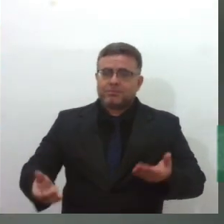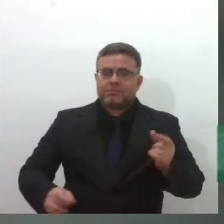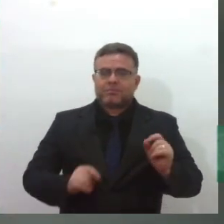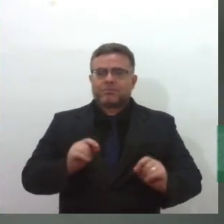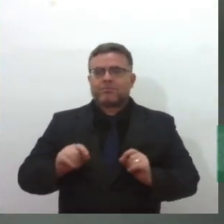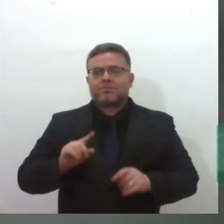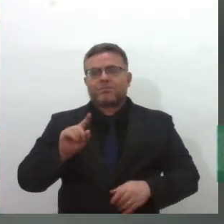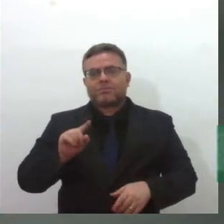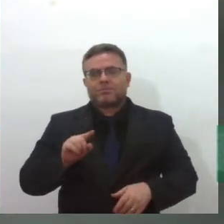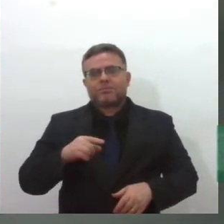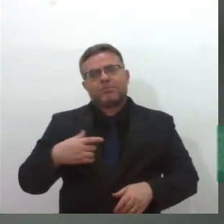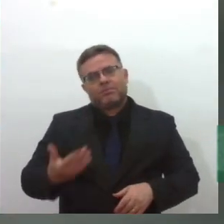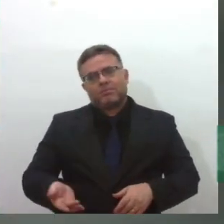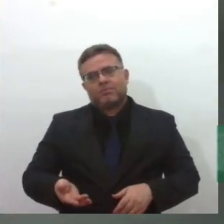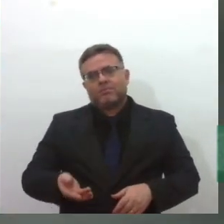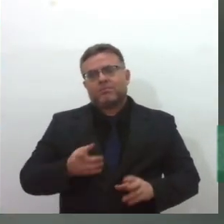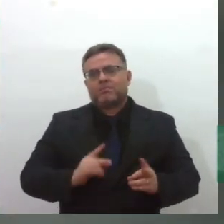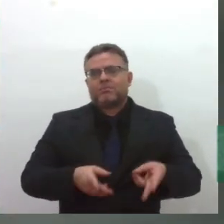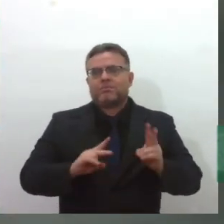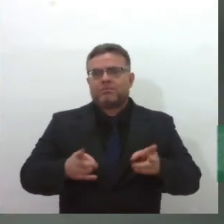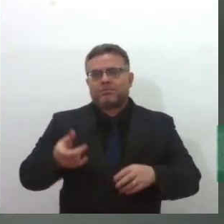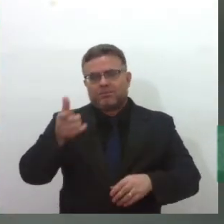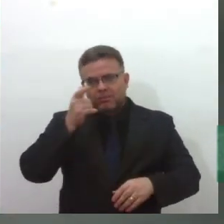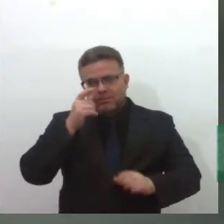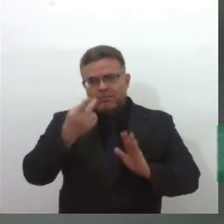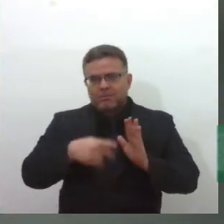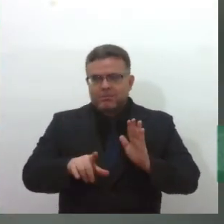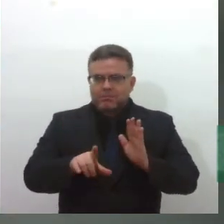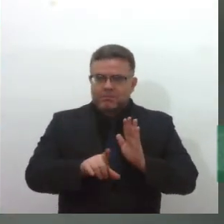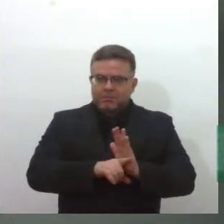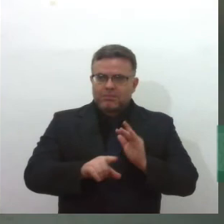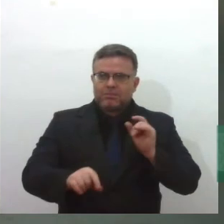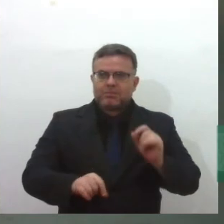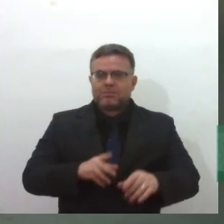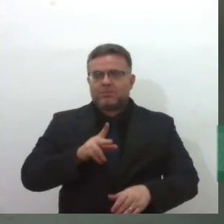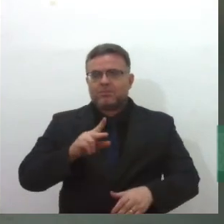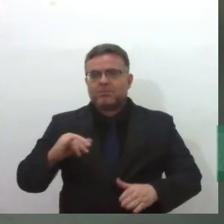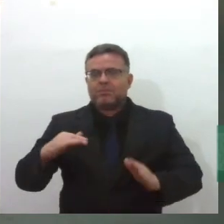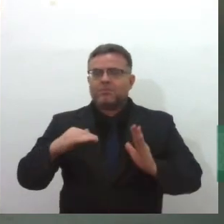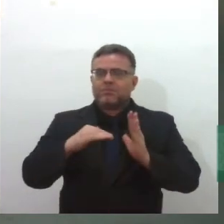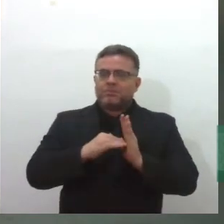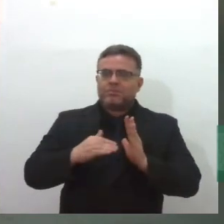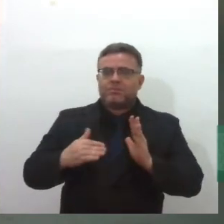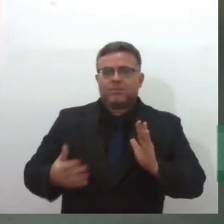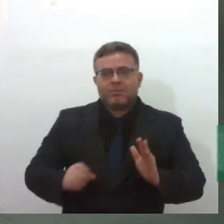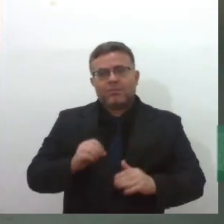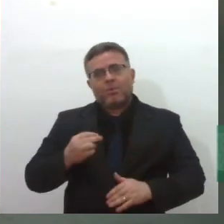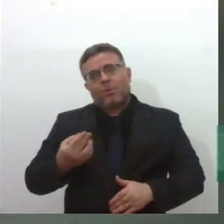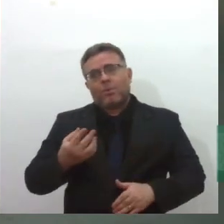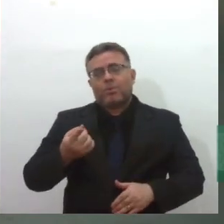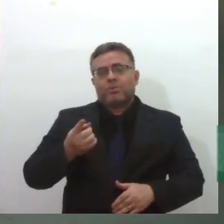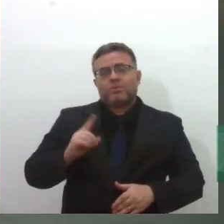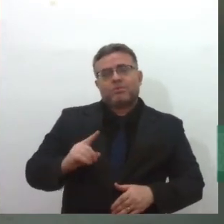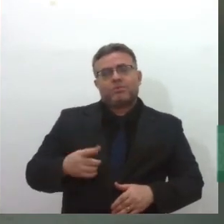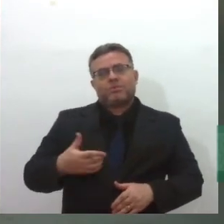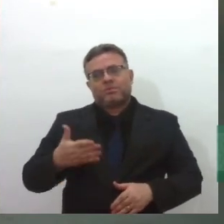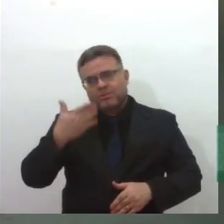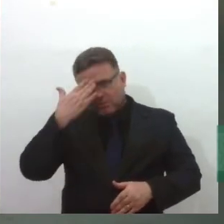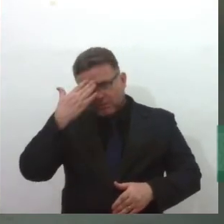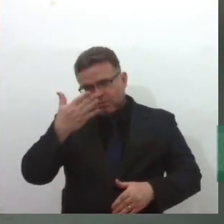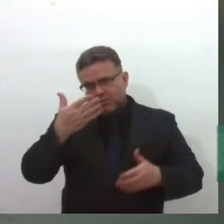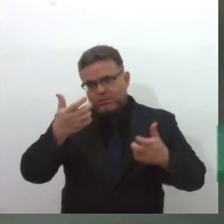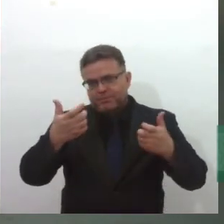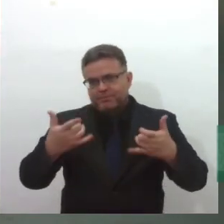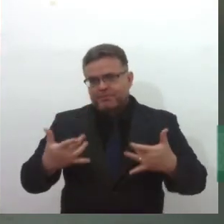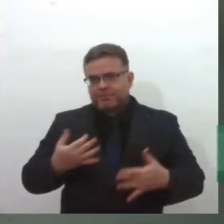continua acompanhando aí o projeto de lei para sua aprovação ou não. Obrigada pelos esclarecimentos. Um bom dia